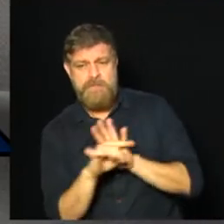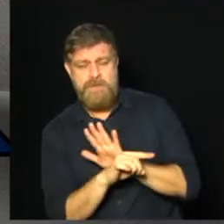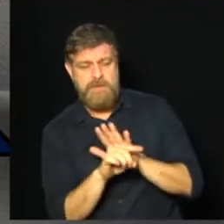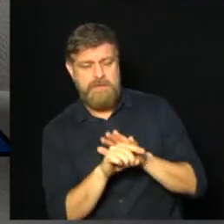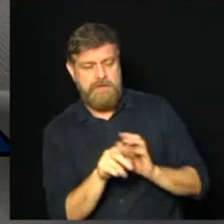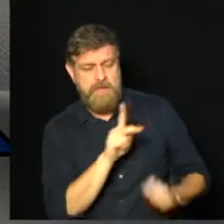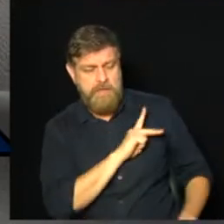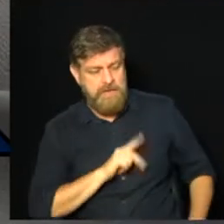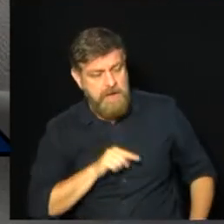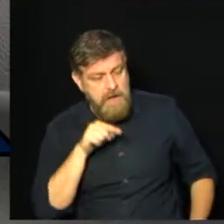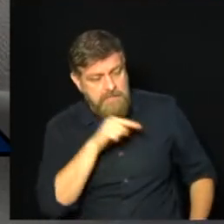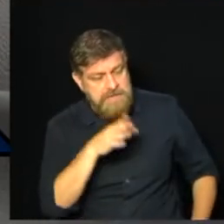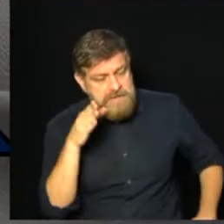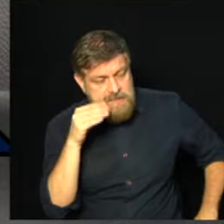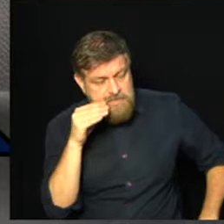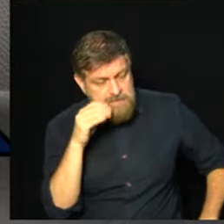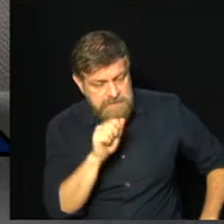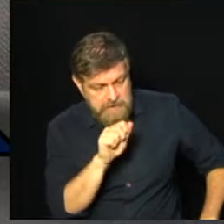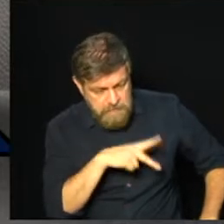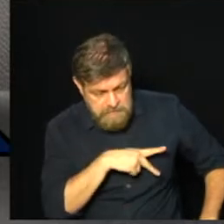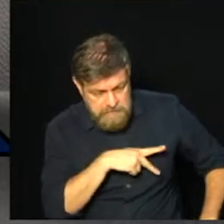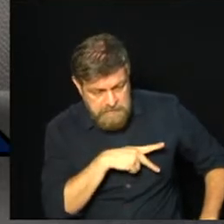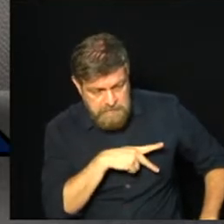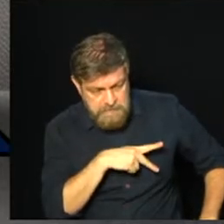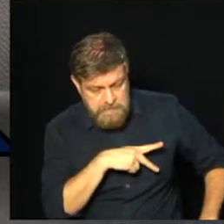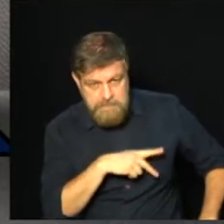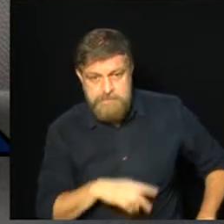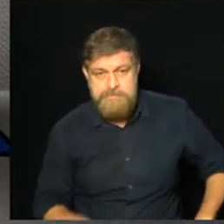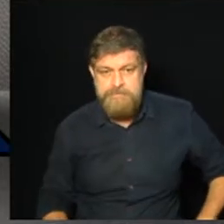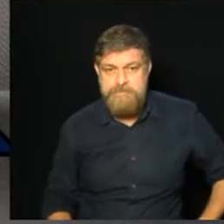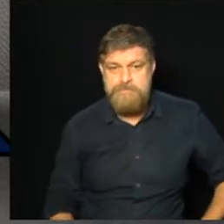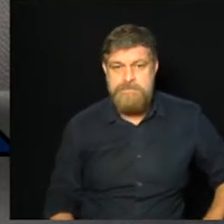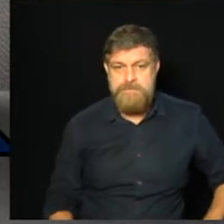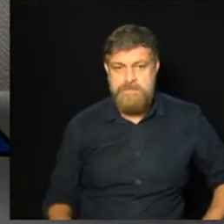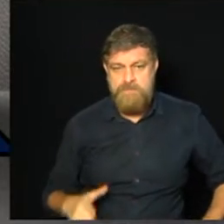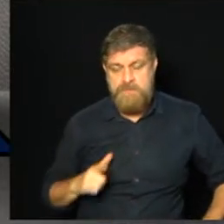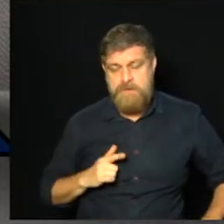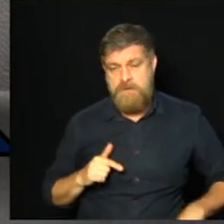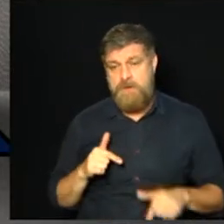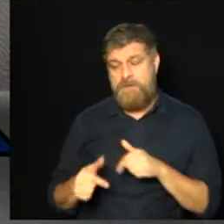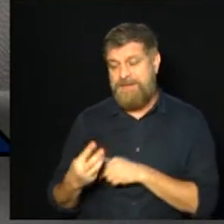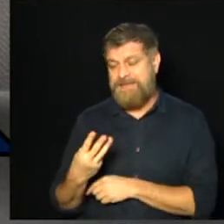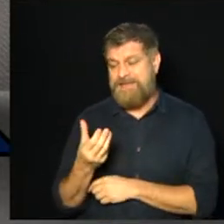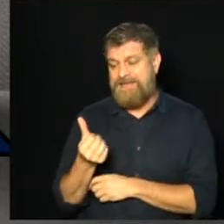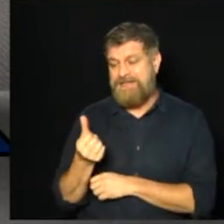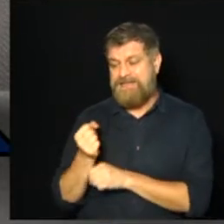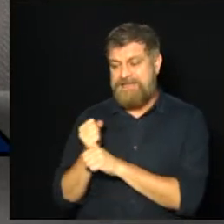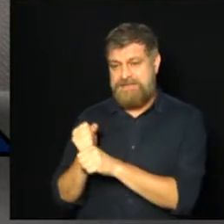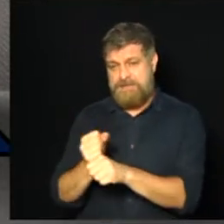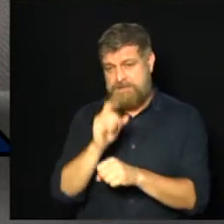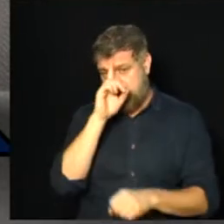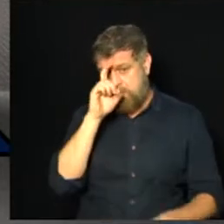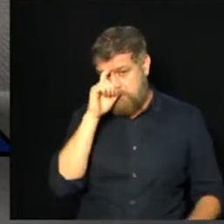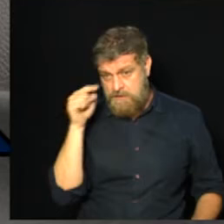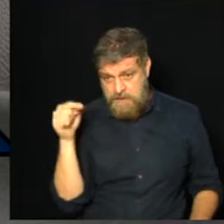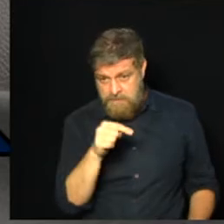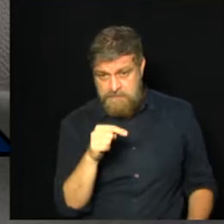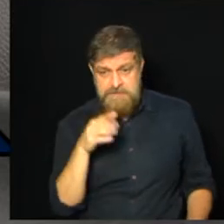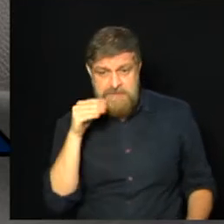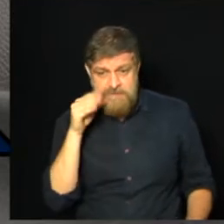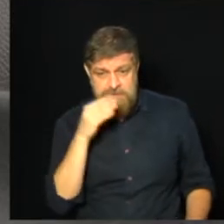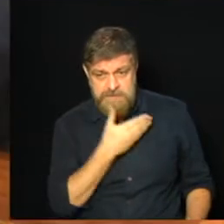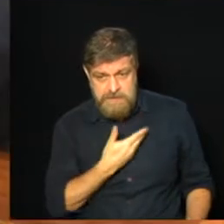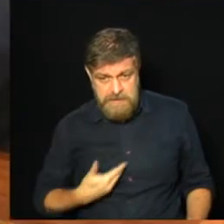é funcionário de carreira aposentado? 36 anos da rede do Hospital Mário Gatti. Doutora Daniela, a senhora é funcionária de